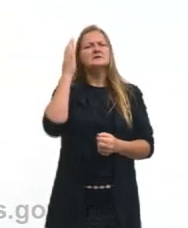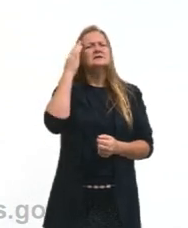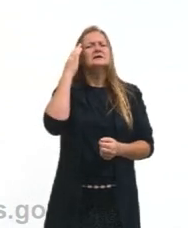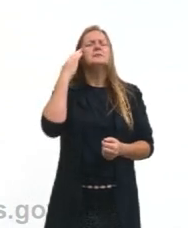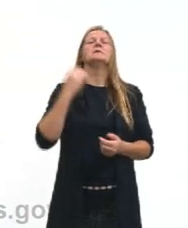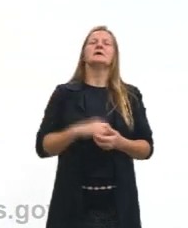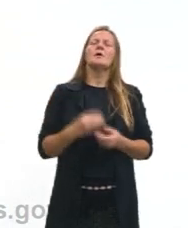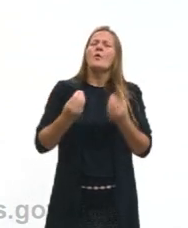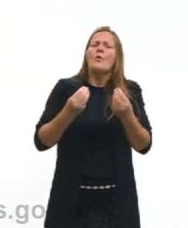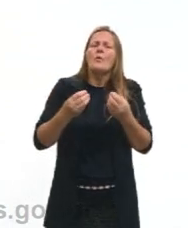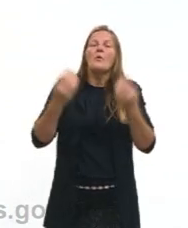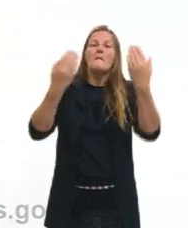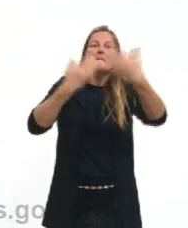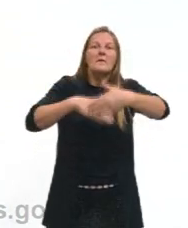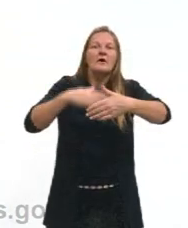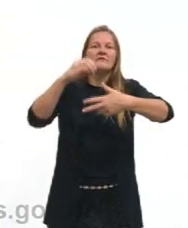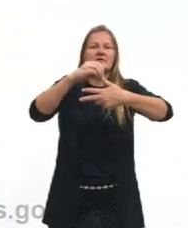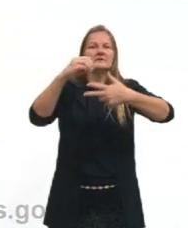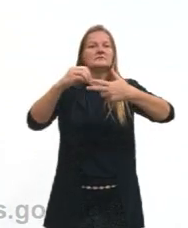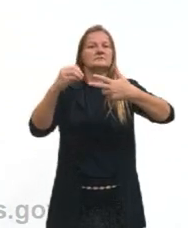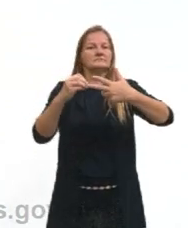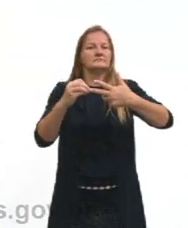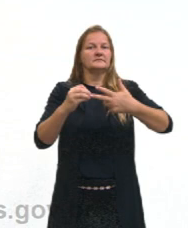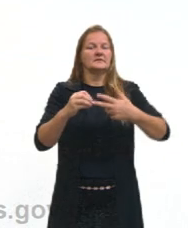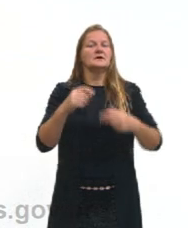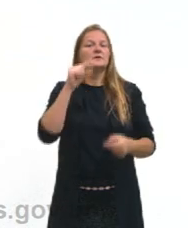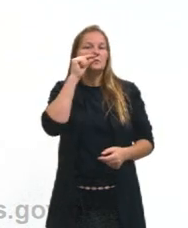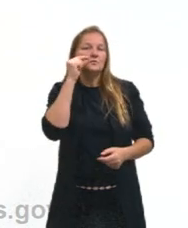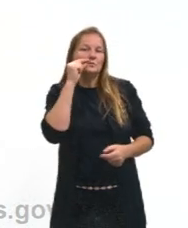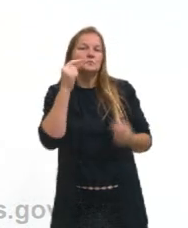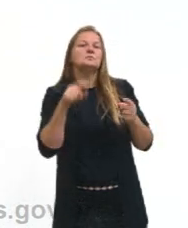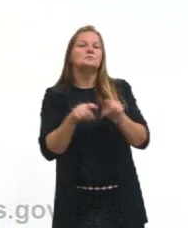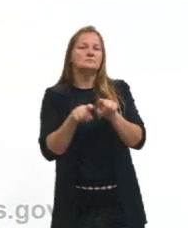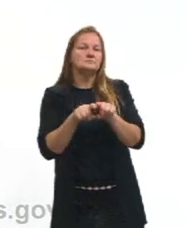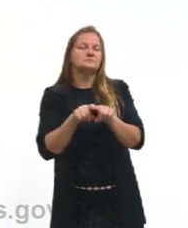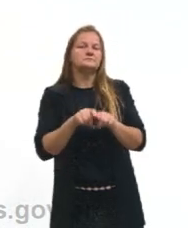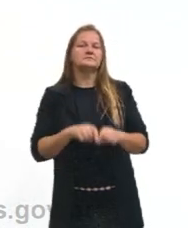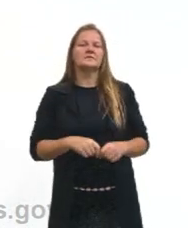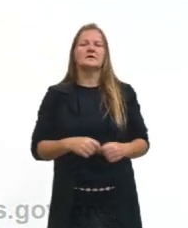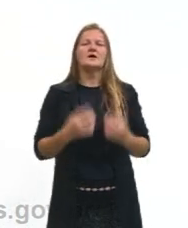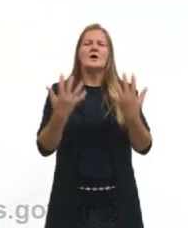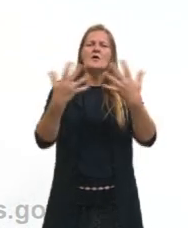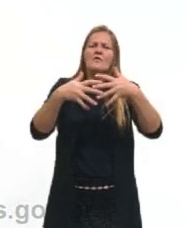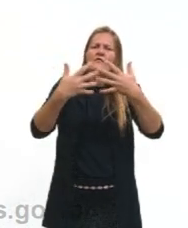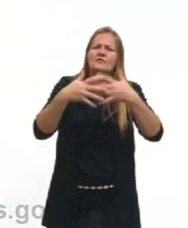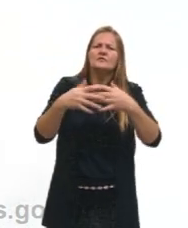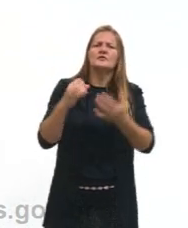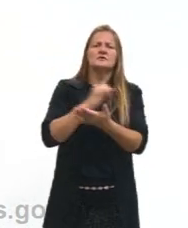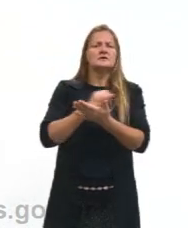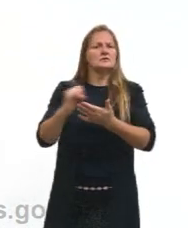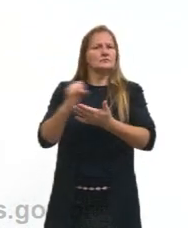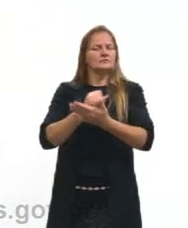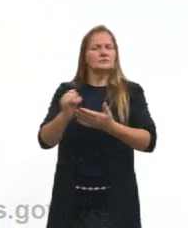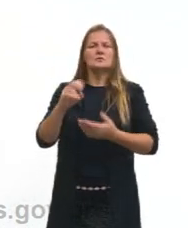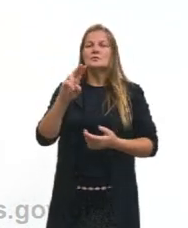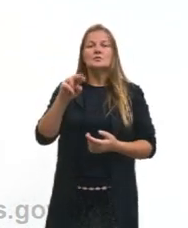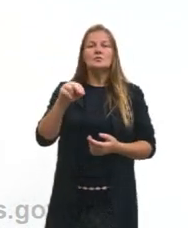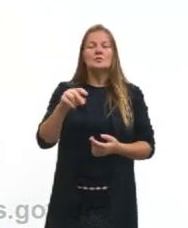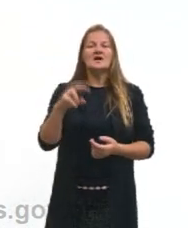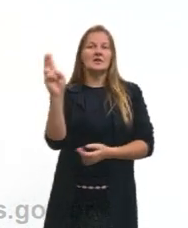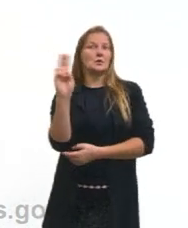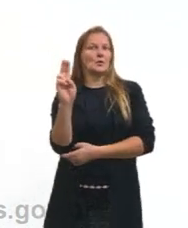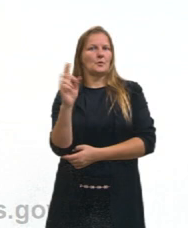realização da prova do Enem e nos vestibulares tá as funções inorgânicas não é comum caem